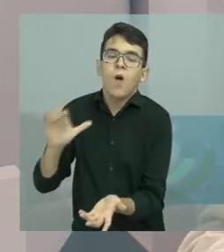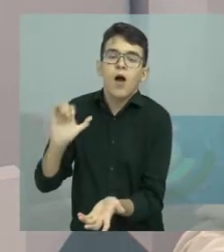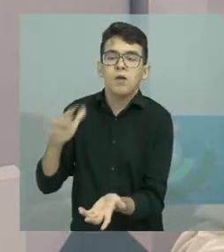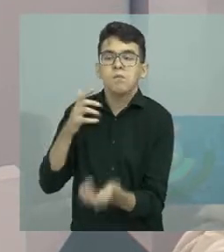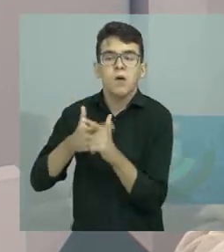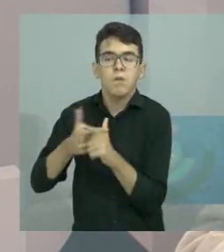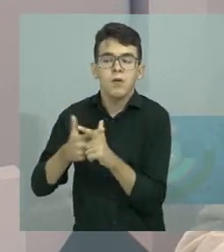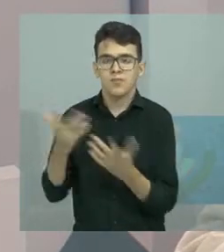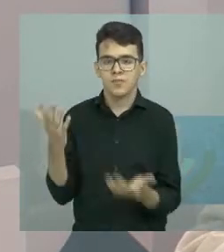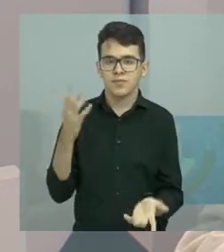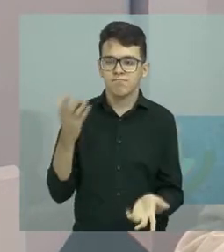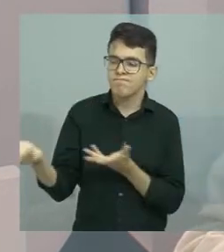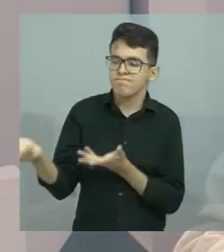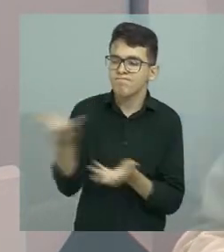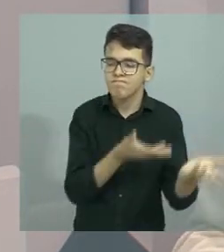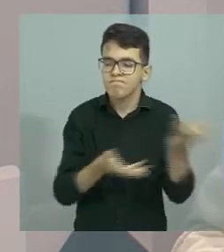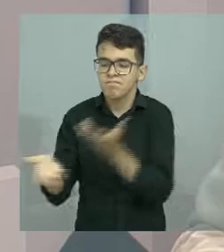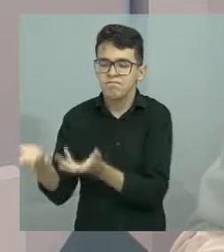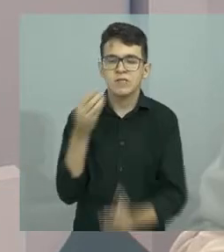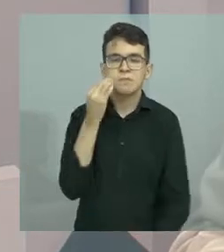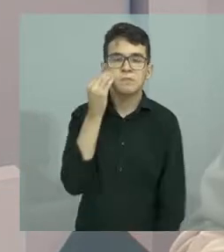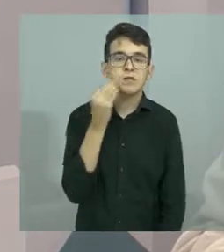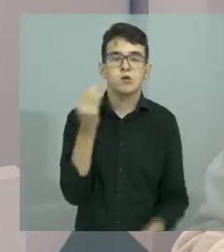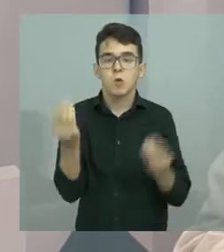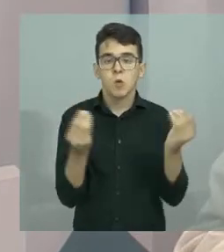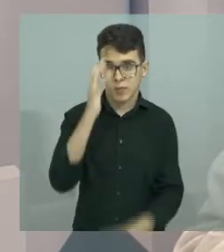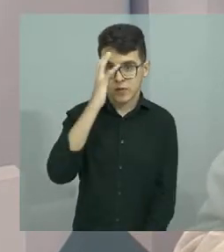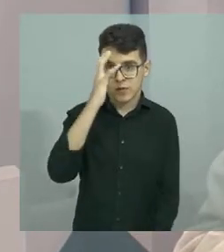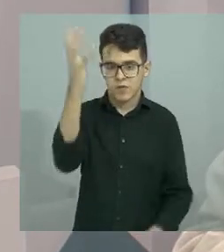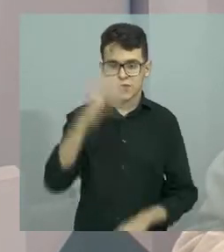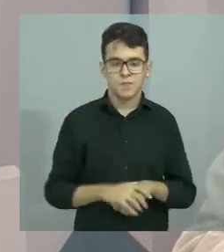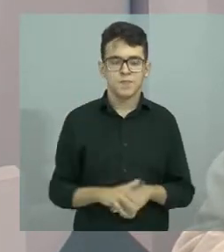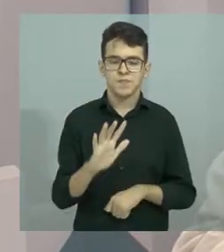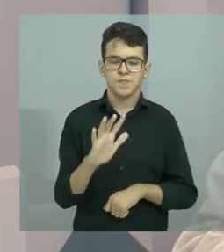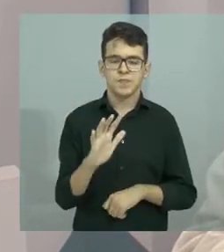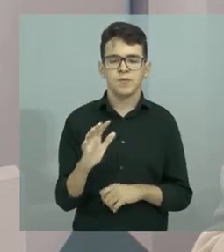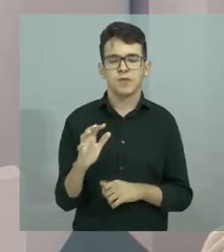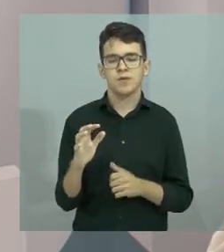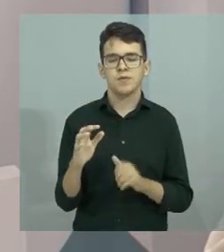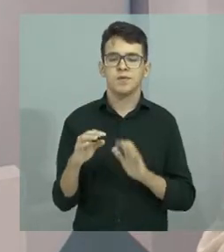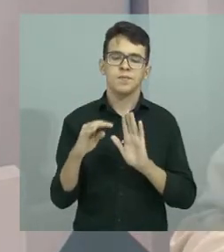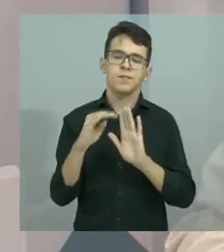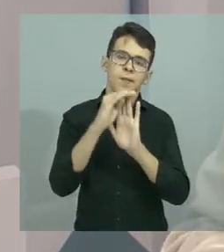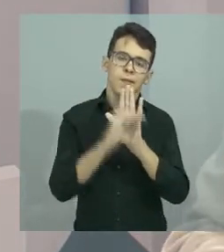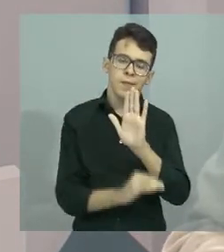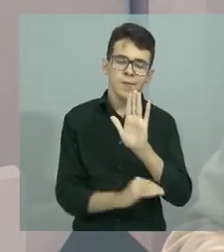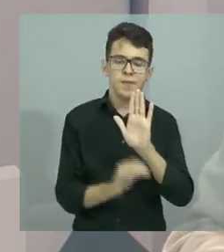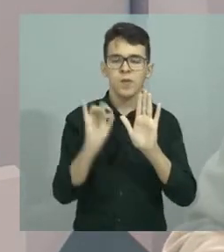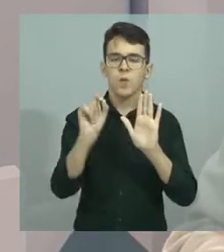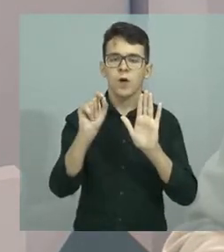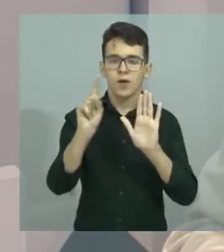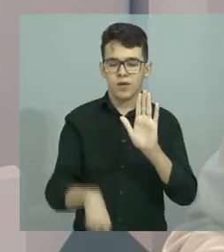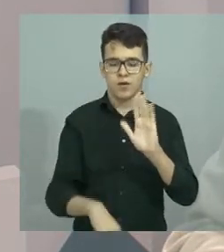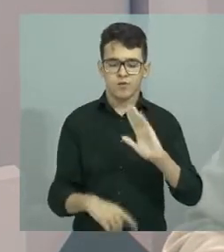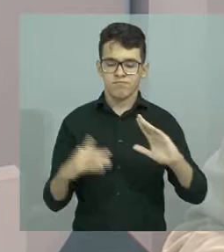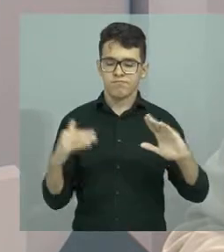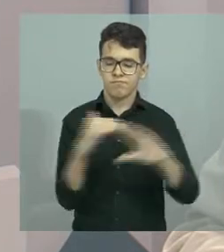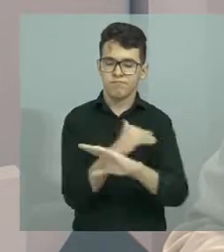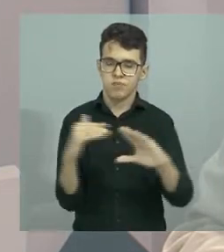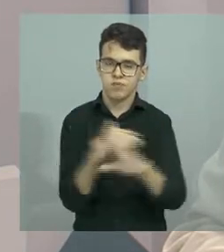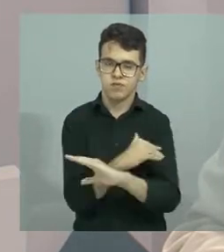mitigar esses possíveis problemas. E aqui nós vamos citar alguns, como a questão da mobilidade urbana, como a